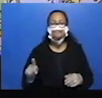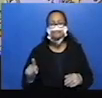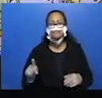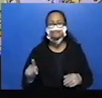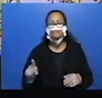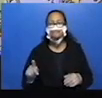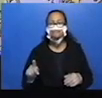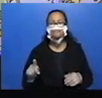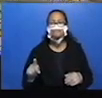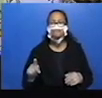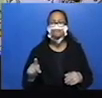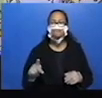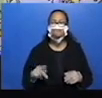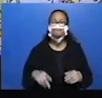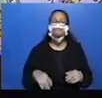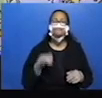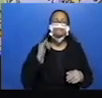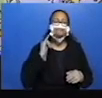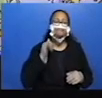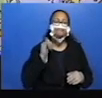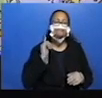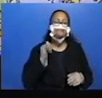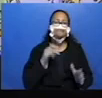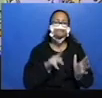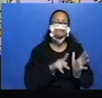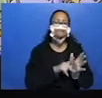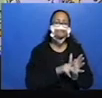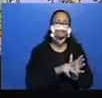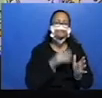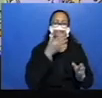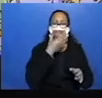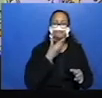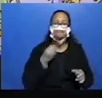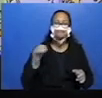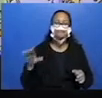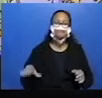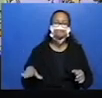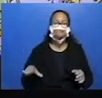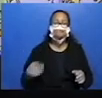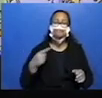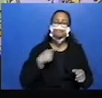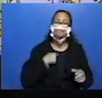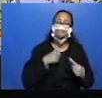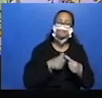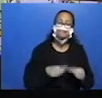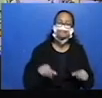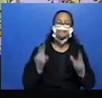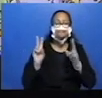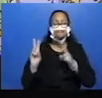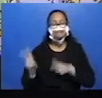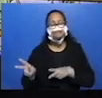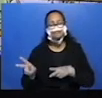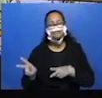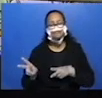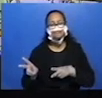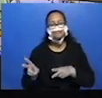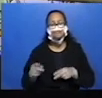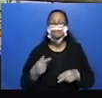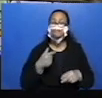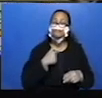no narrador, que é o próprio Luciano, o pronome aparece lá, ó, eu estava dormindo, eu